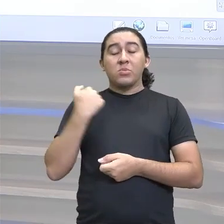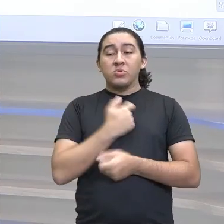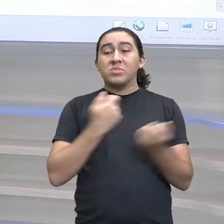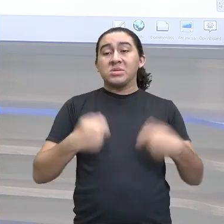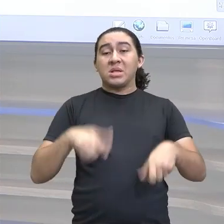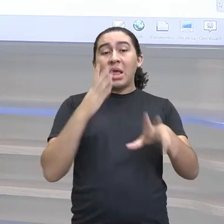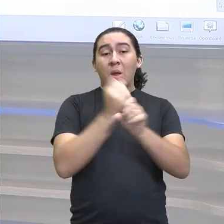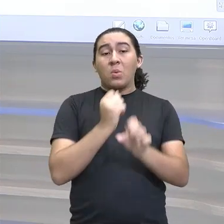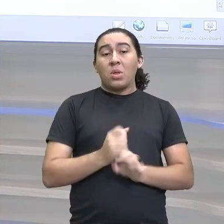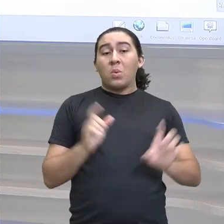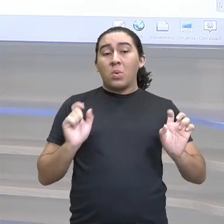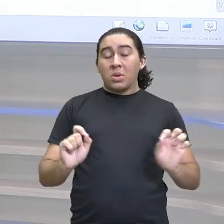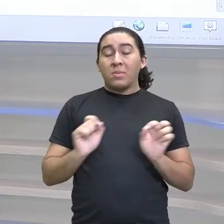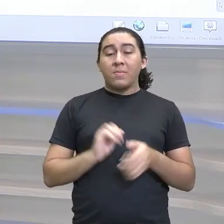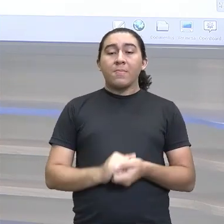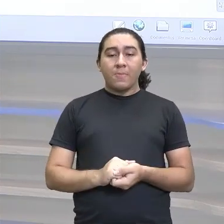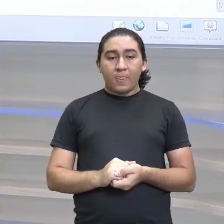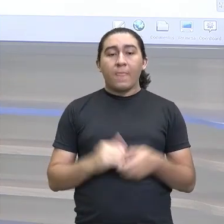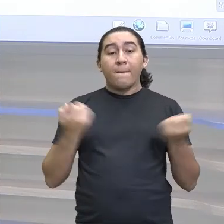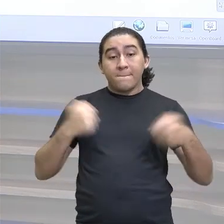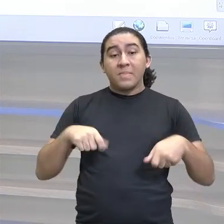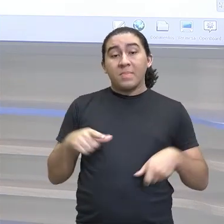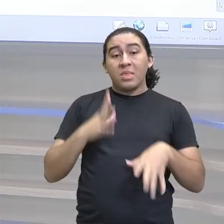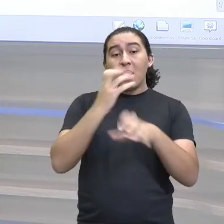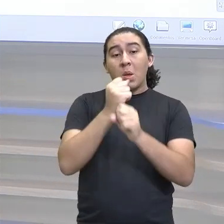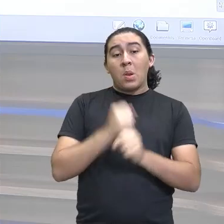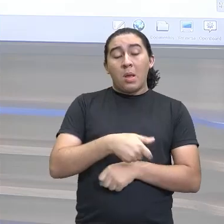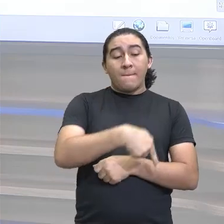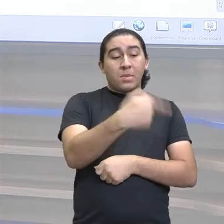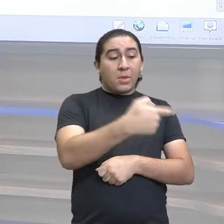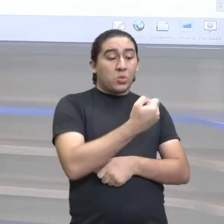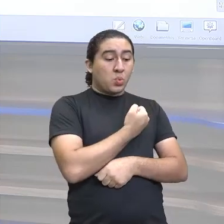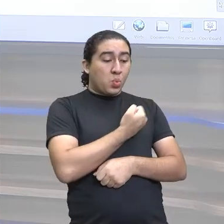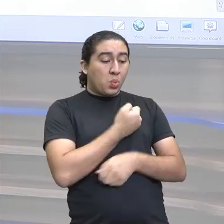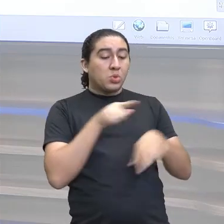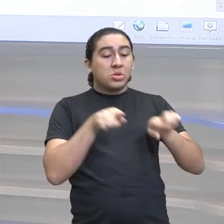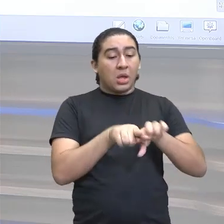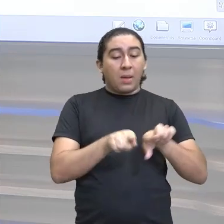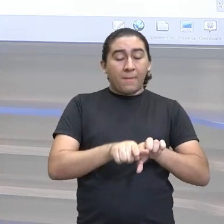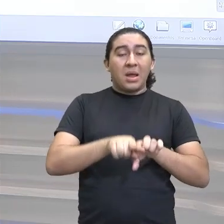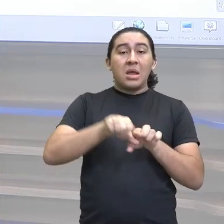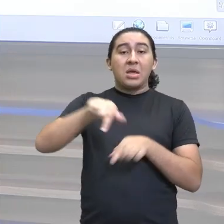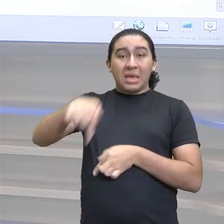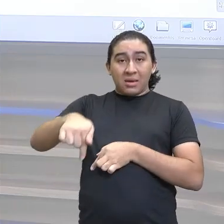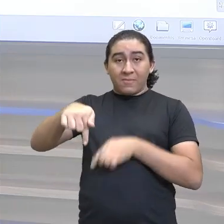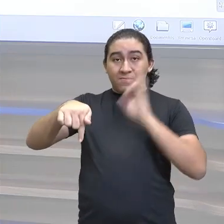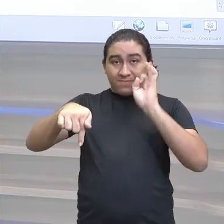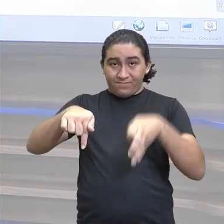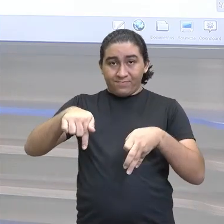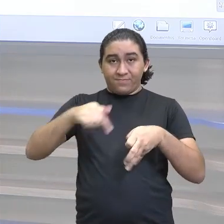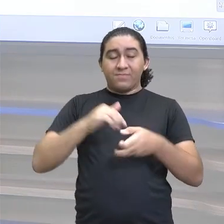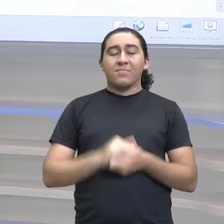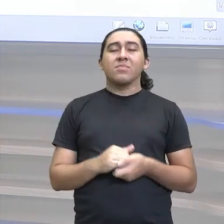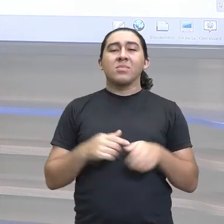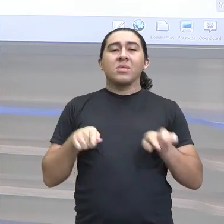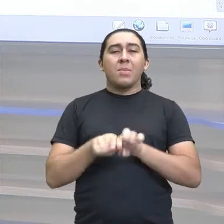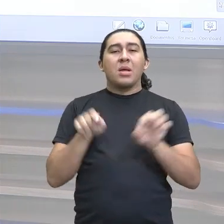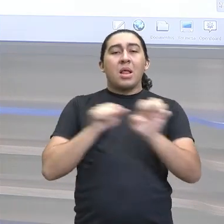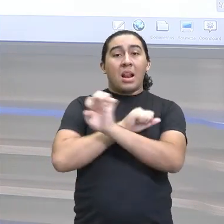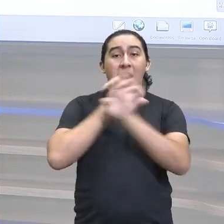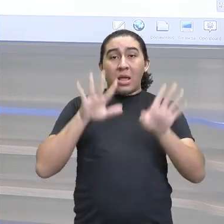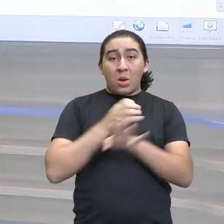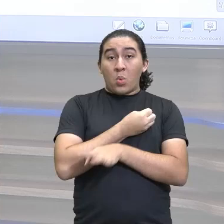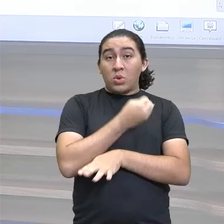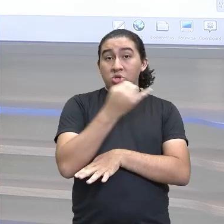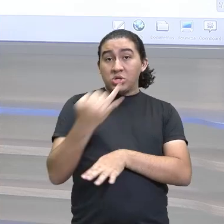precisa, para calcular a soma da PG, precisa do primeiro termo e precisa da razão, ok? E, é claro, a